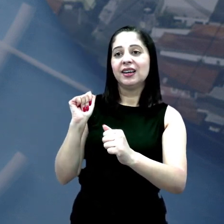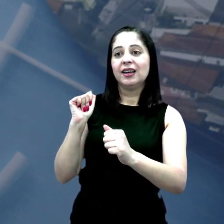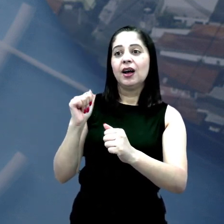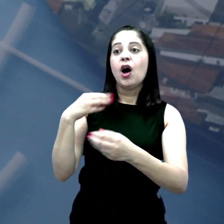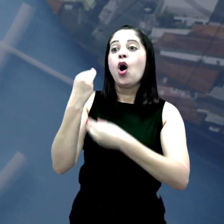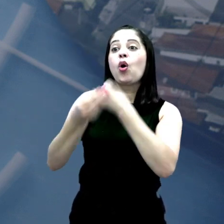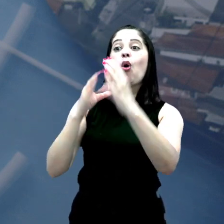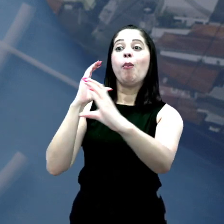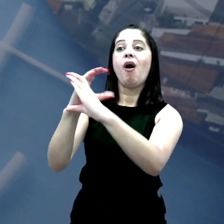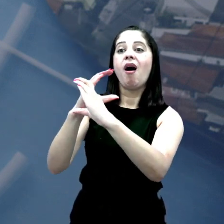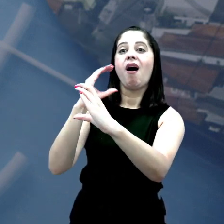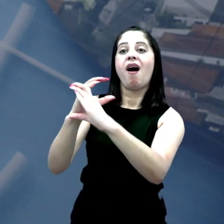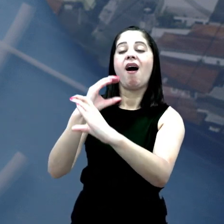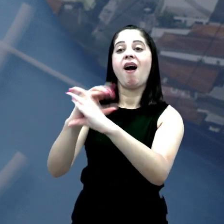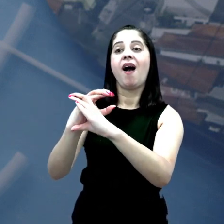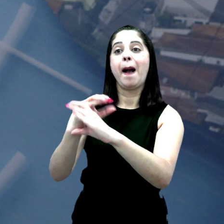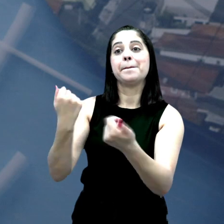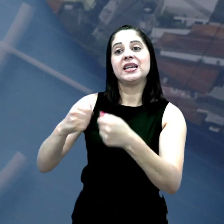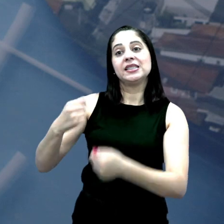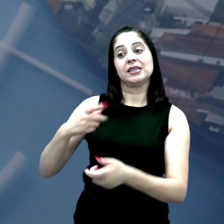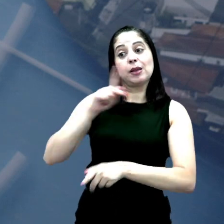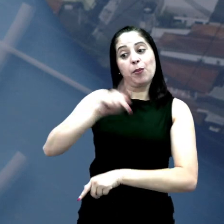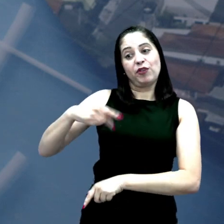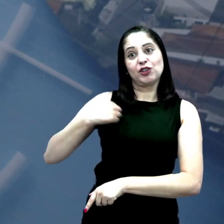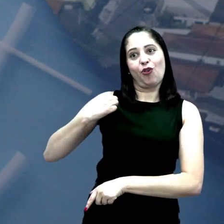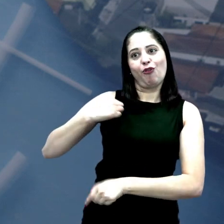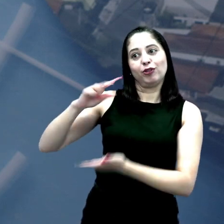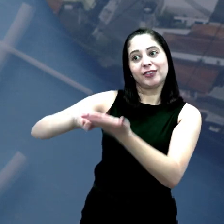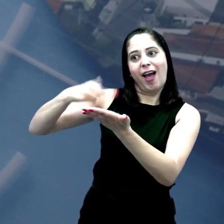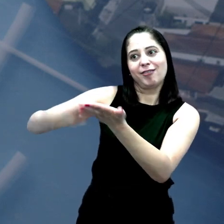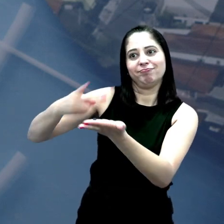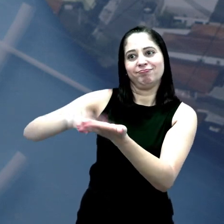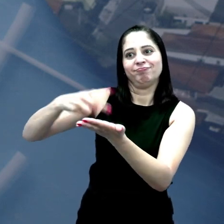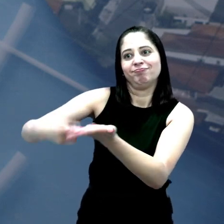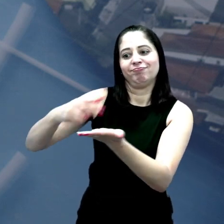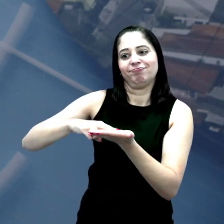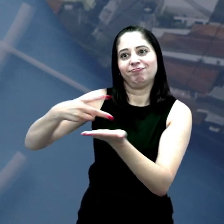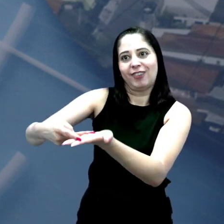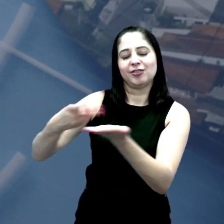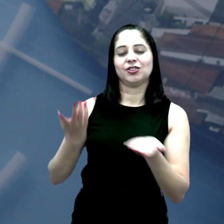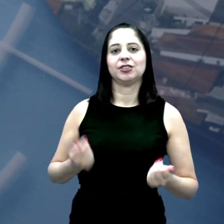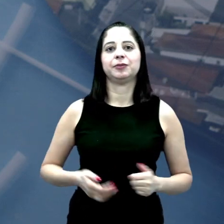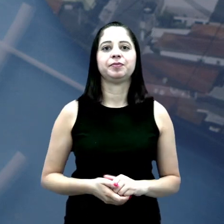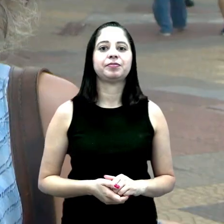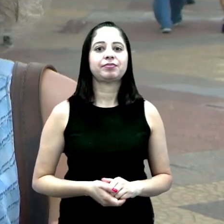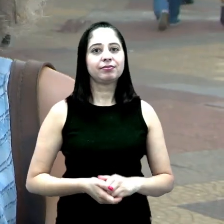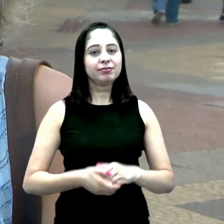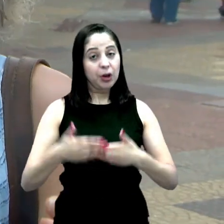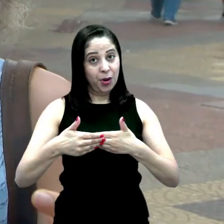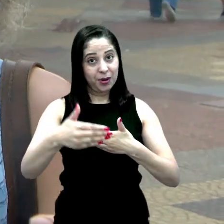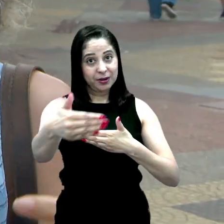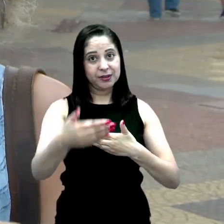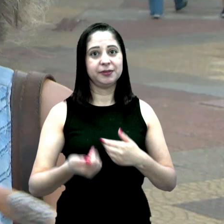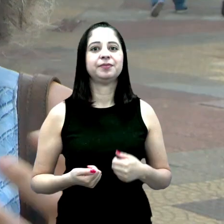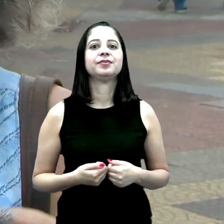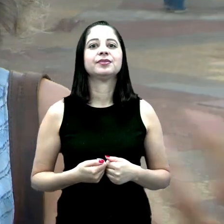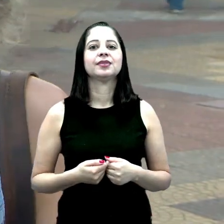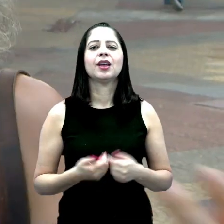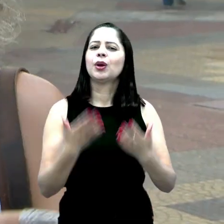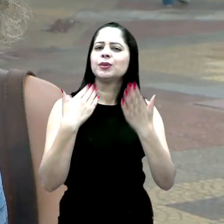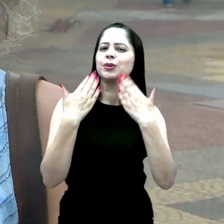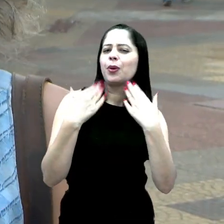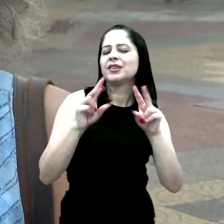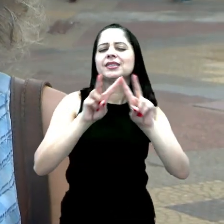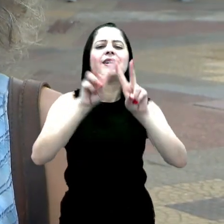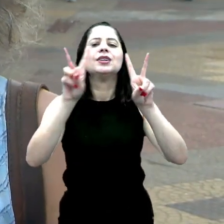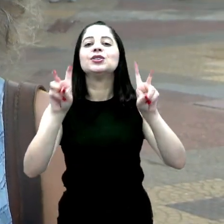na verdade, o que as pessoas acham, pensam desse assunto. Vamos conferir, então. A gente, assim, não tem nem como ser contra ou